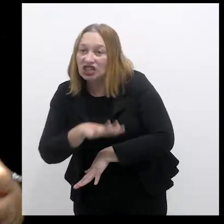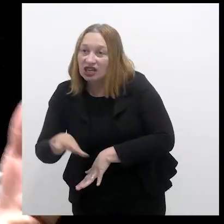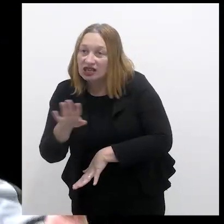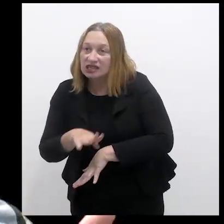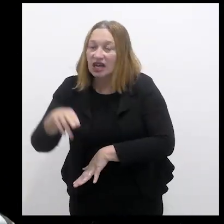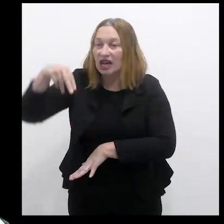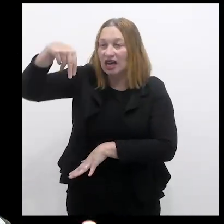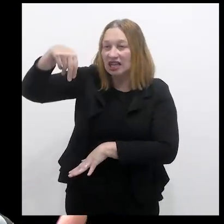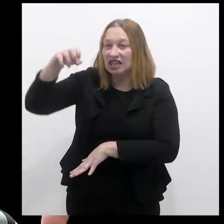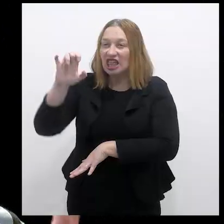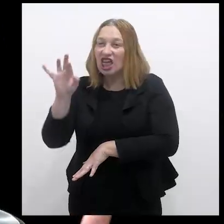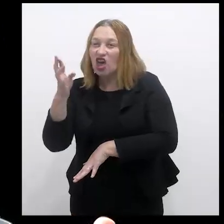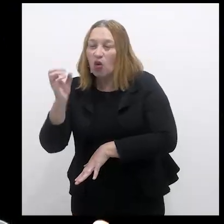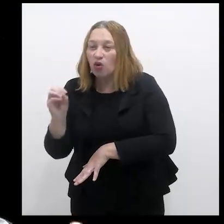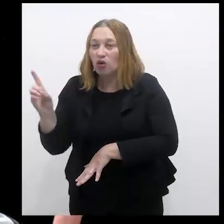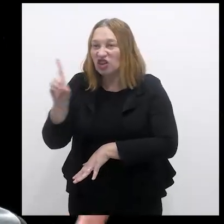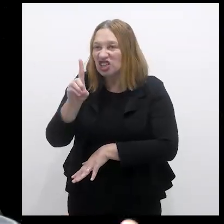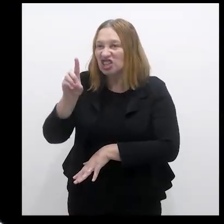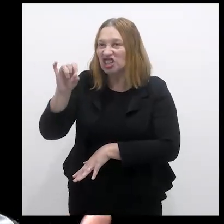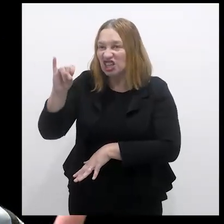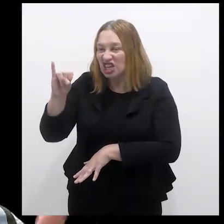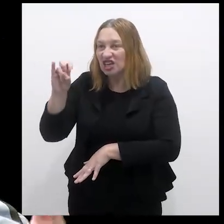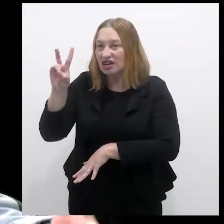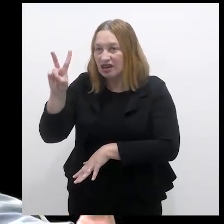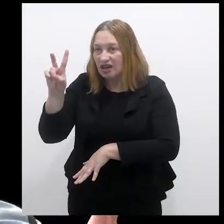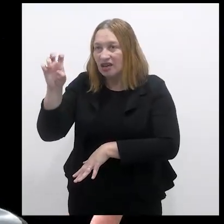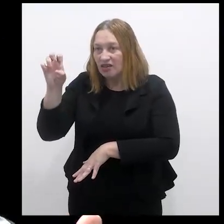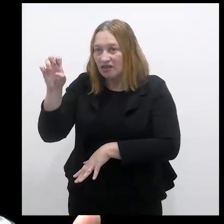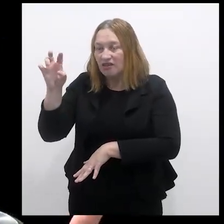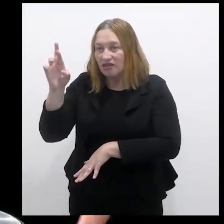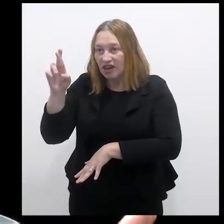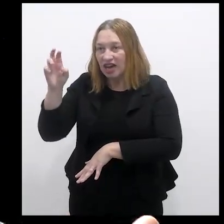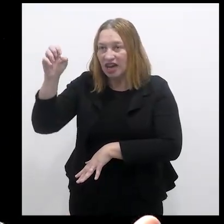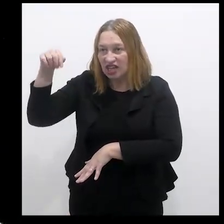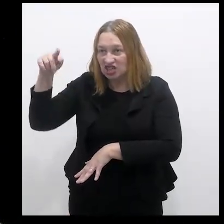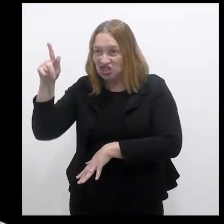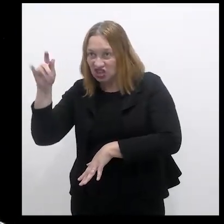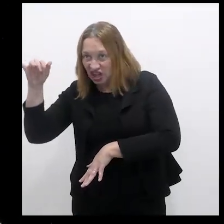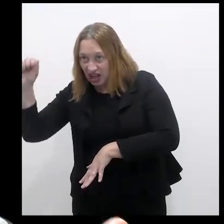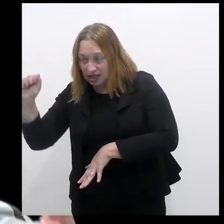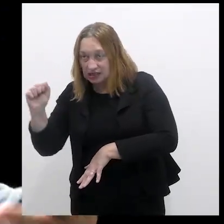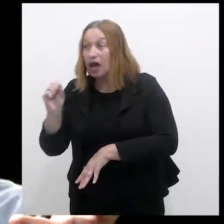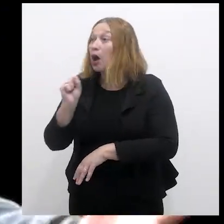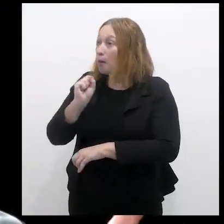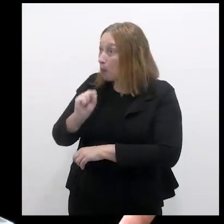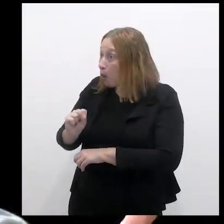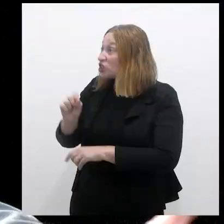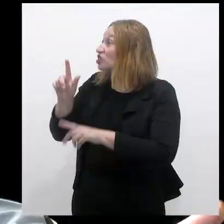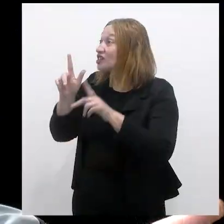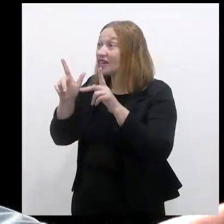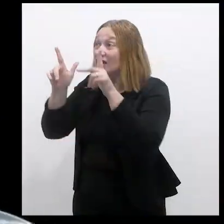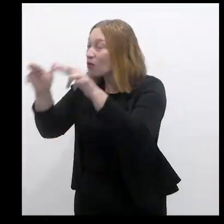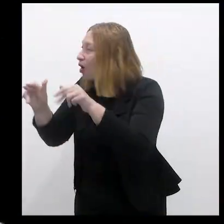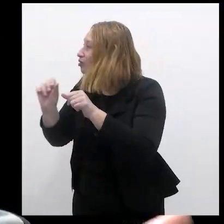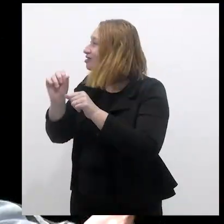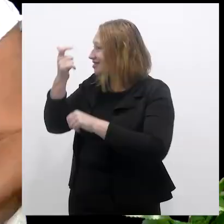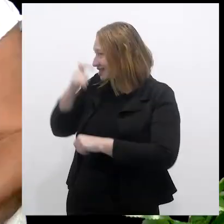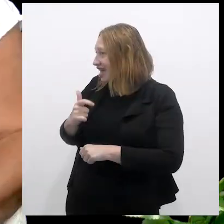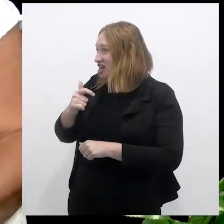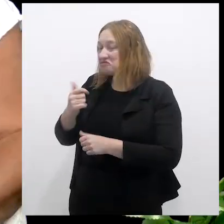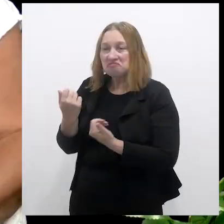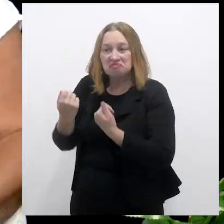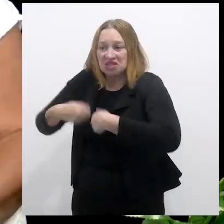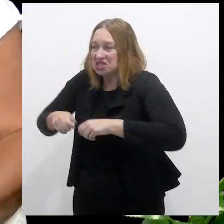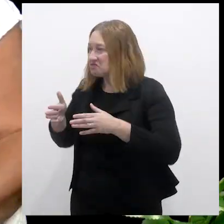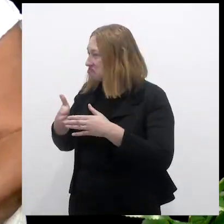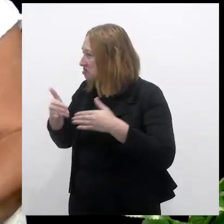neurodivergência saindo do teatro dizendo assim, eu posso fazer o que eu quiser, eu posso ser o que eu sou, sem precisar pedir licença ou desculpa para a